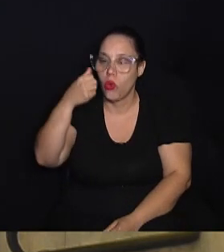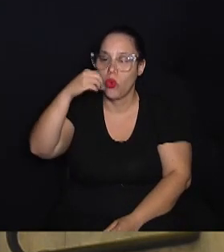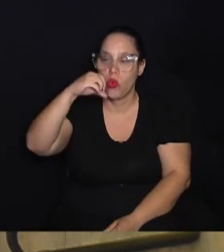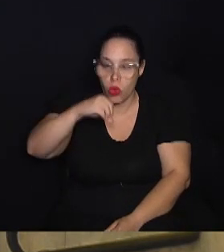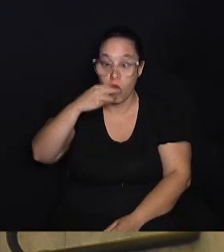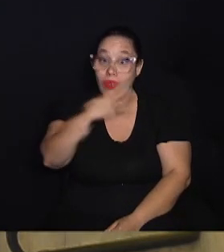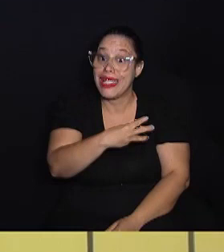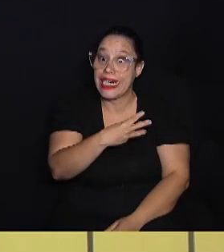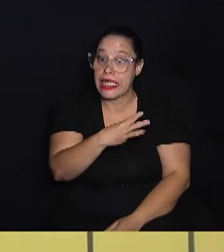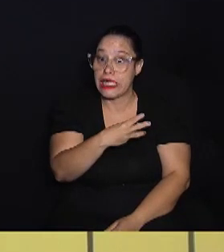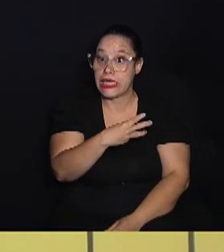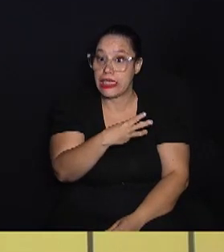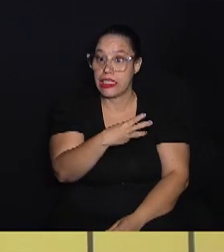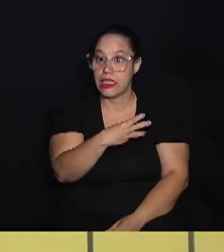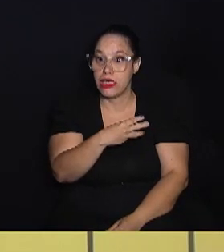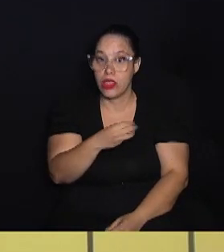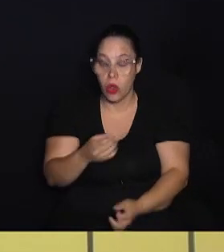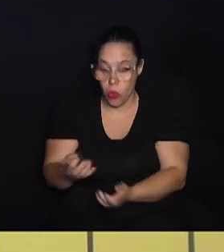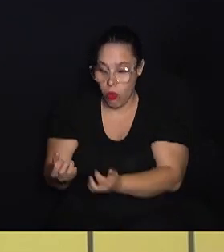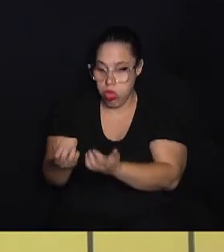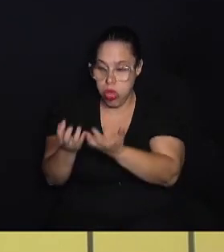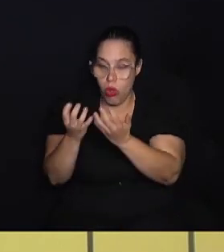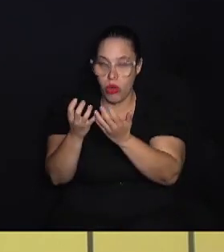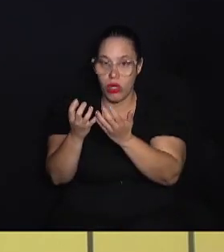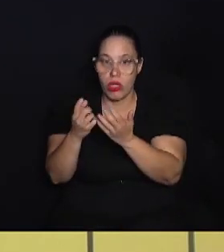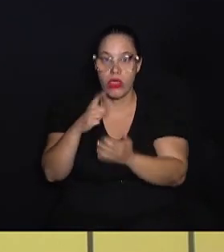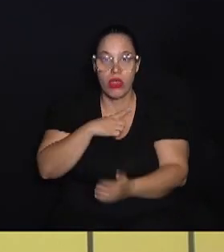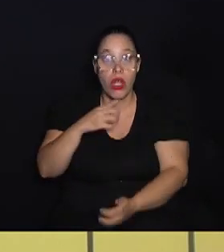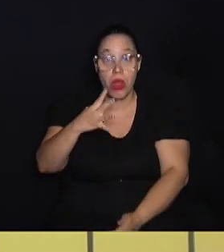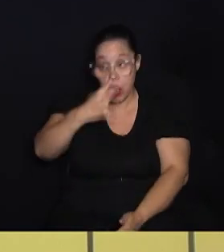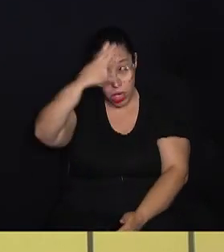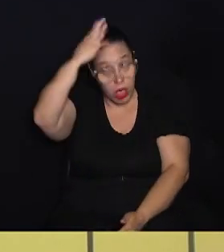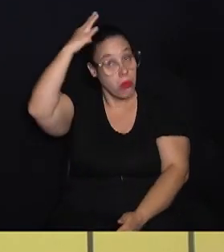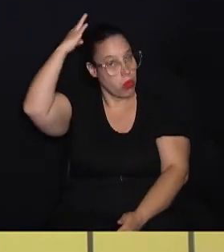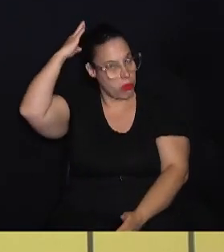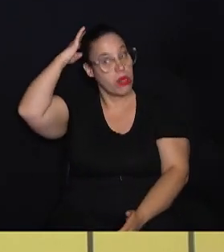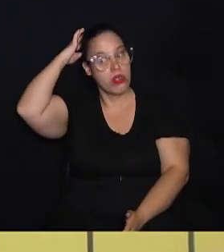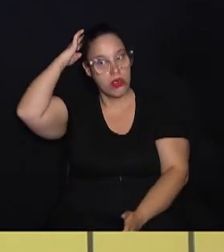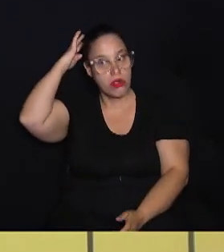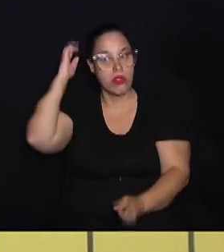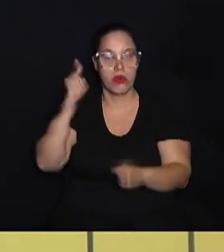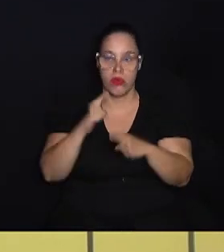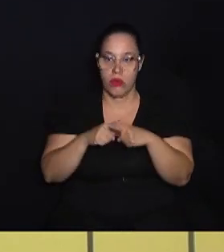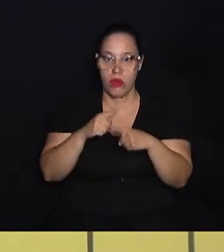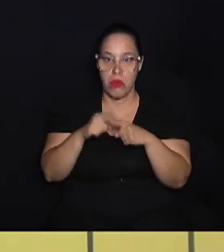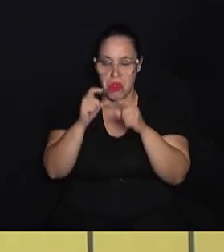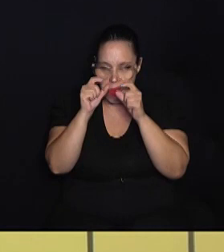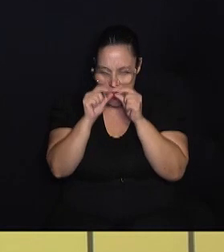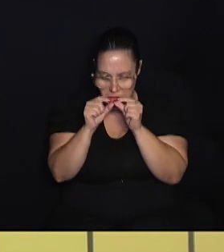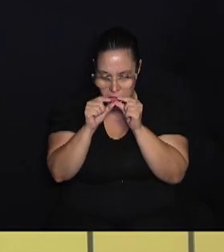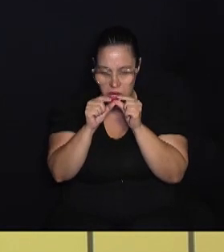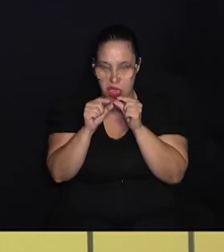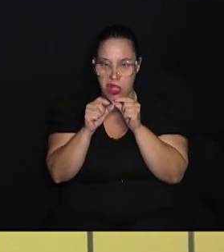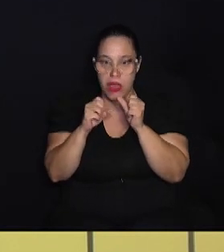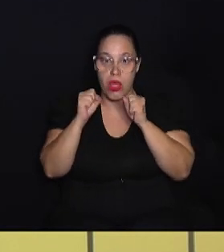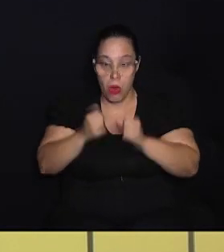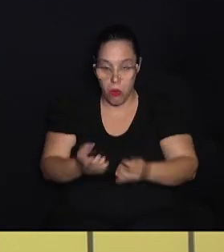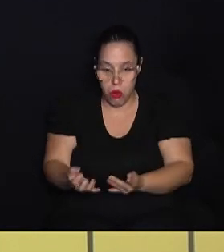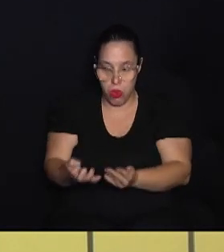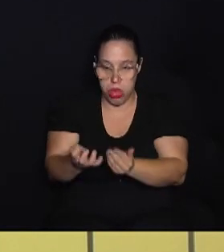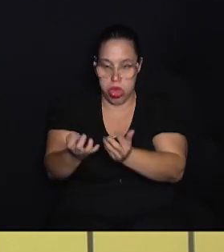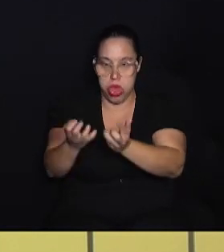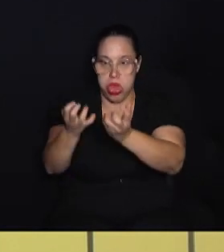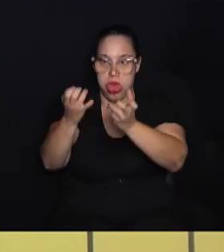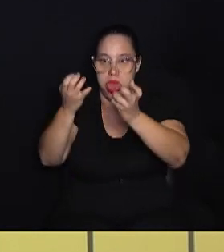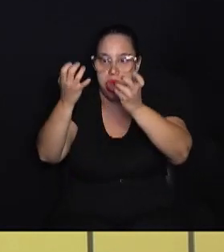Sim. E sempre que a pessoa vê um foco de incêndio, ela tem que ligar para o bombeiro, porque mesmo que ele seja pequeno, ele pode se propagar e